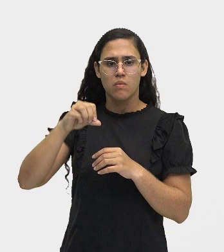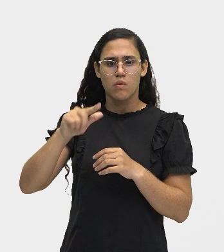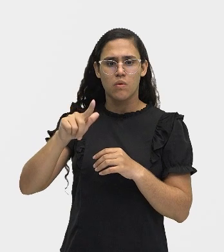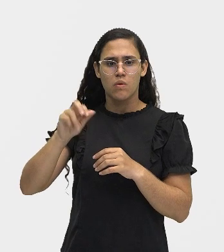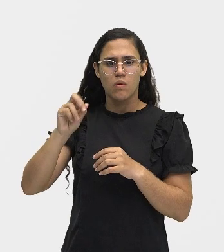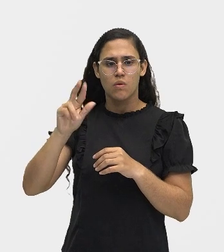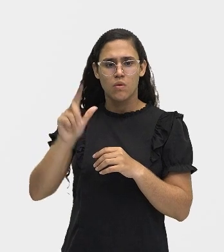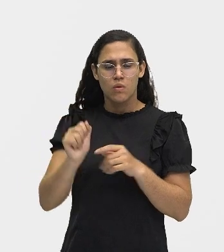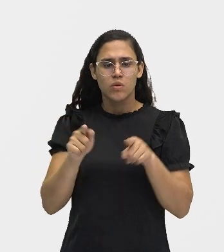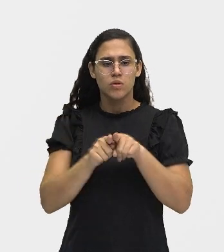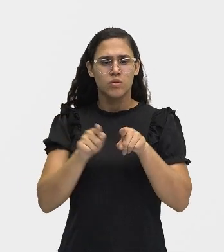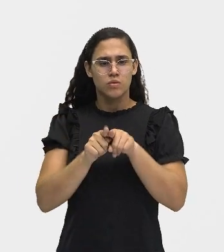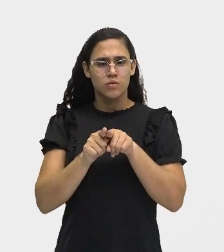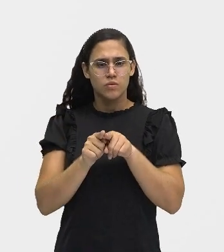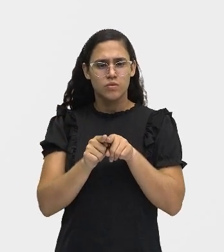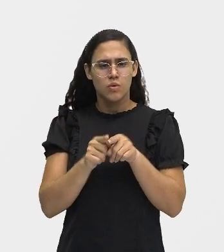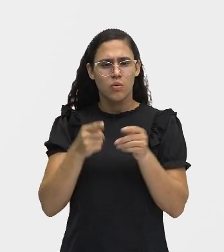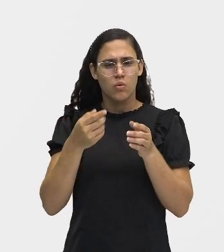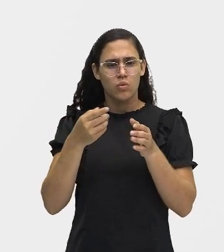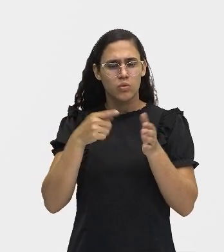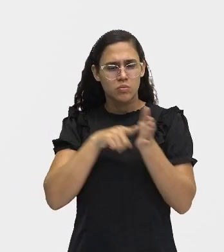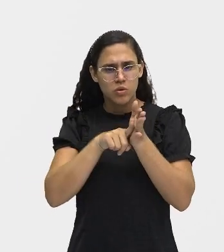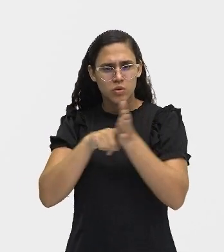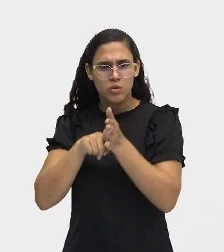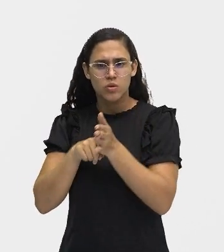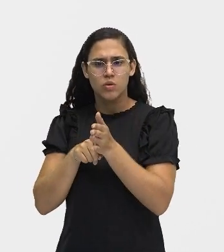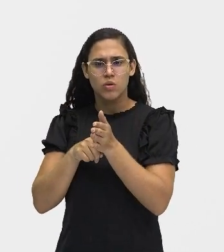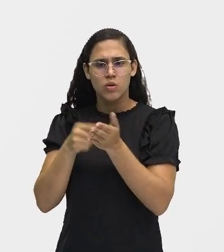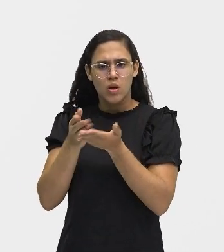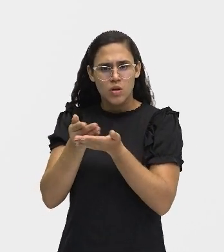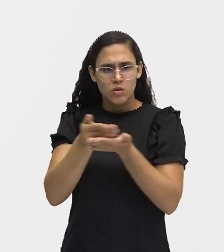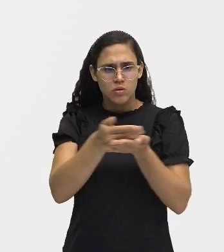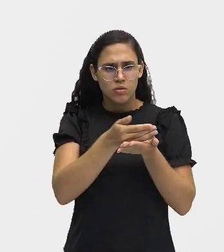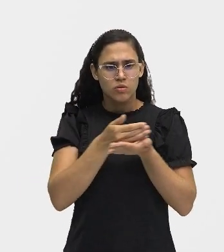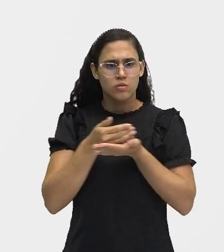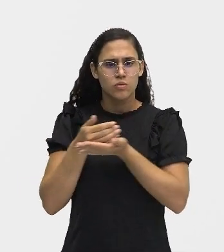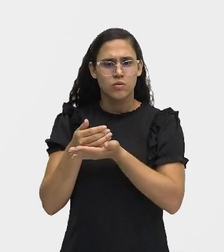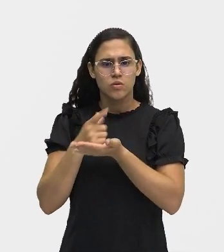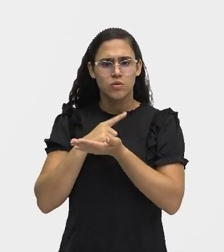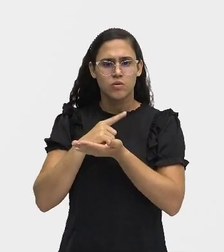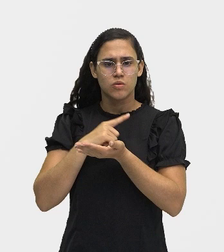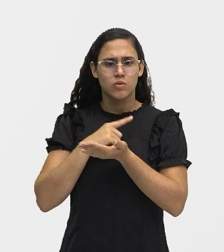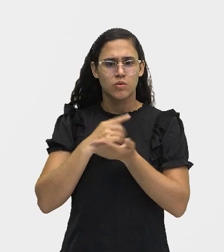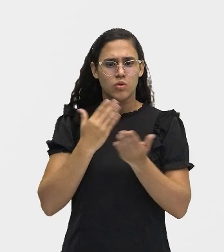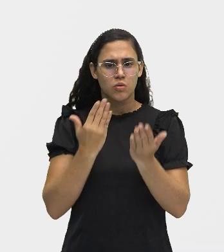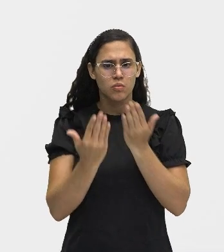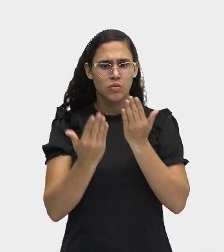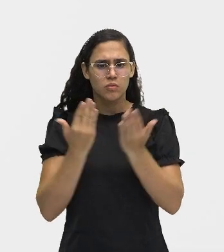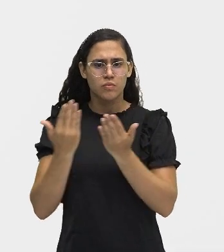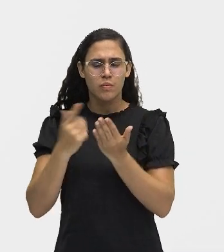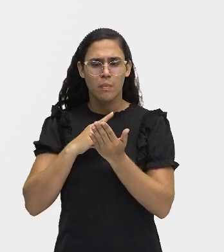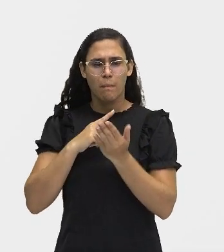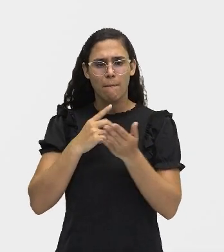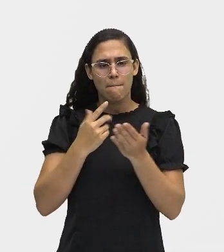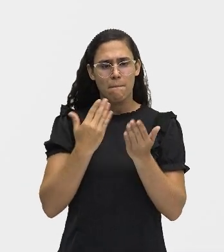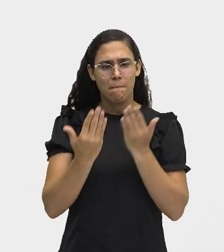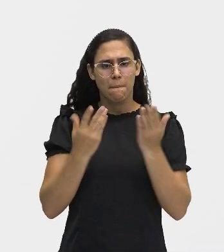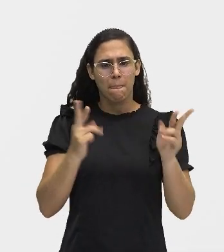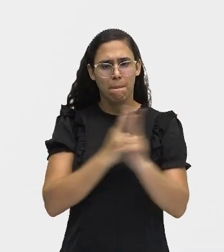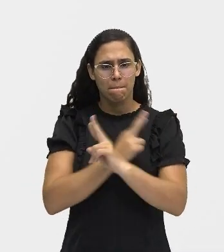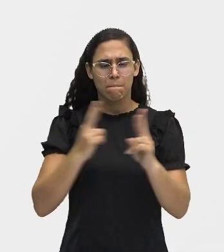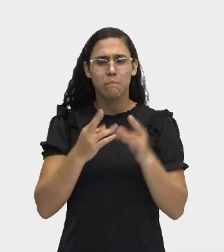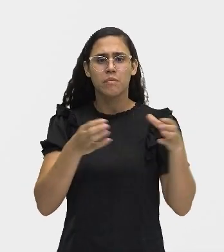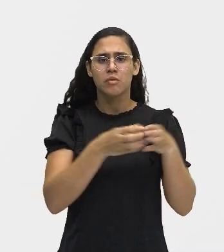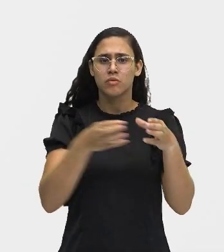homólogos, então, os biólogos frequentemente comparam as sequências de genes relacionados de espécies